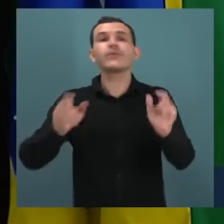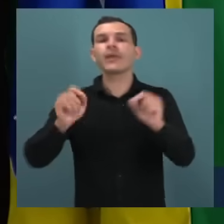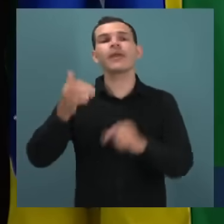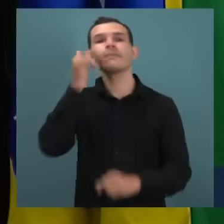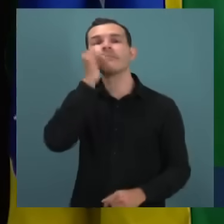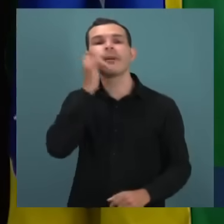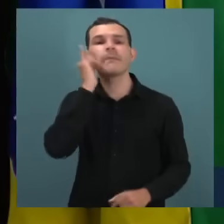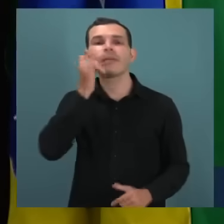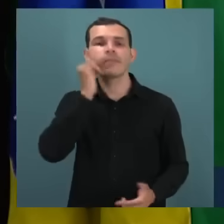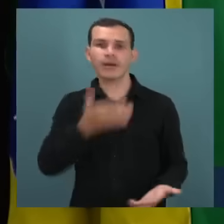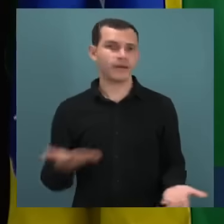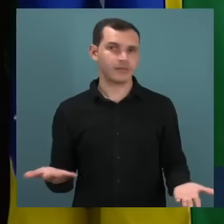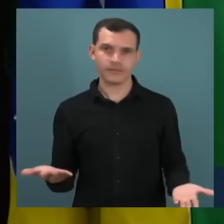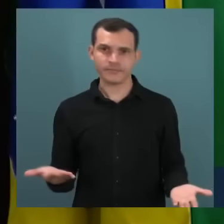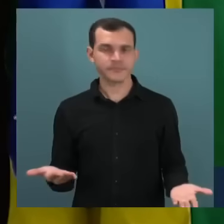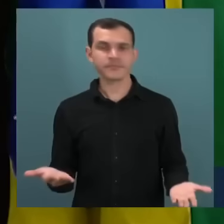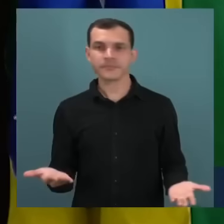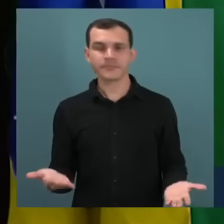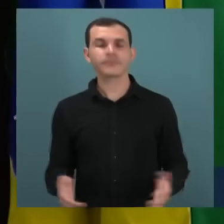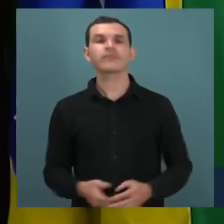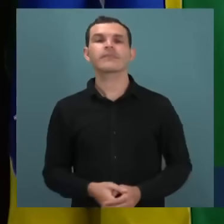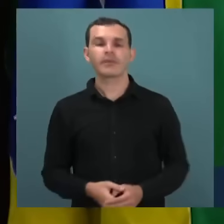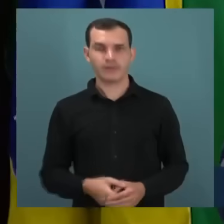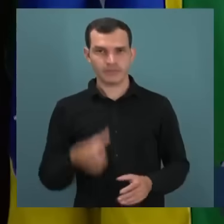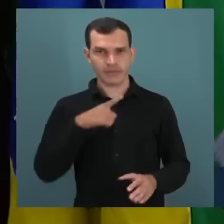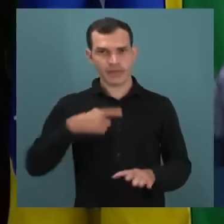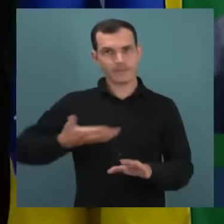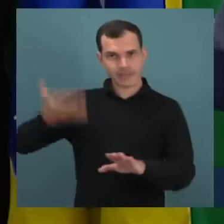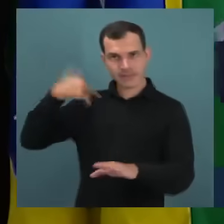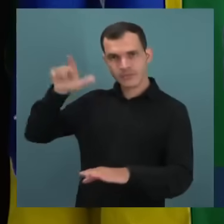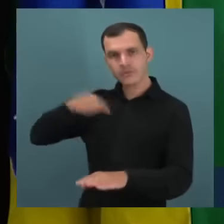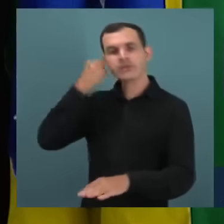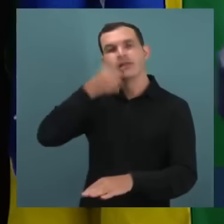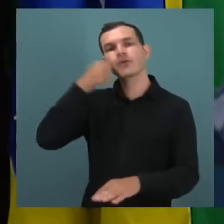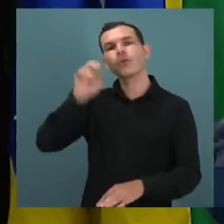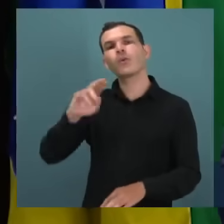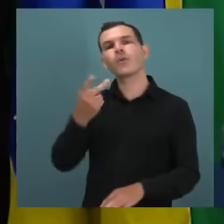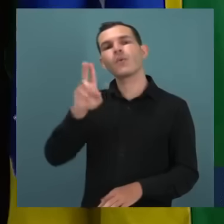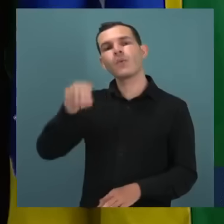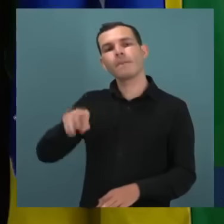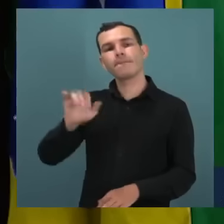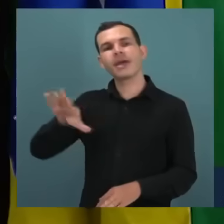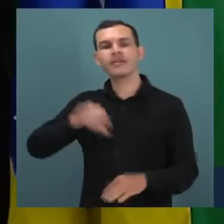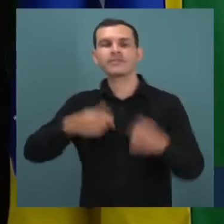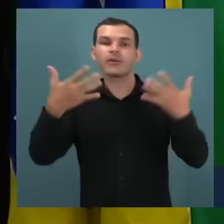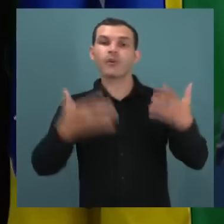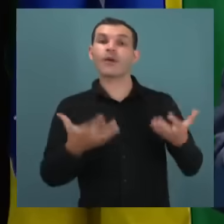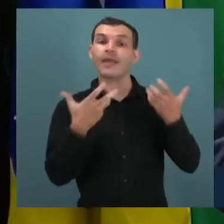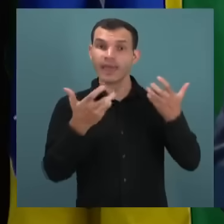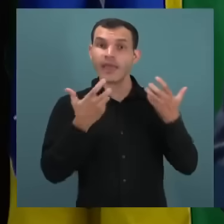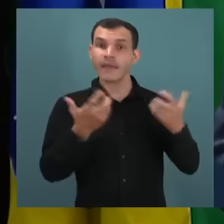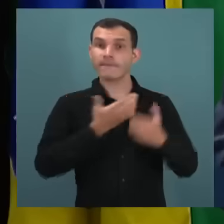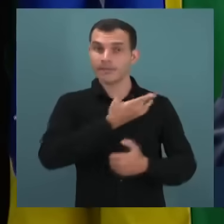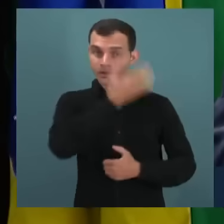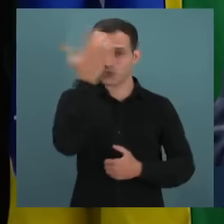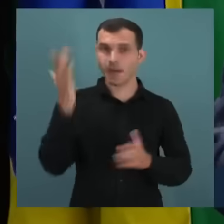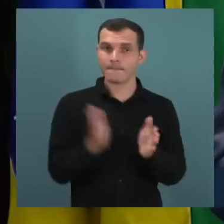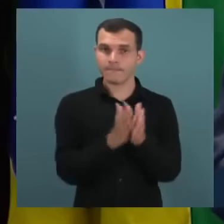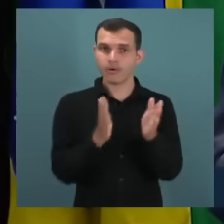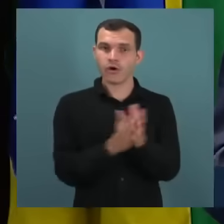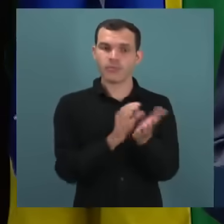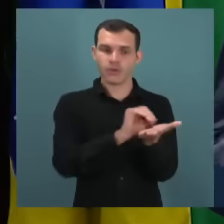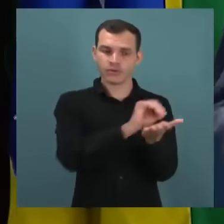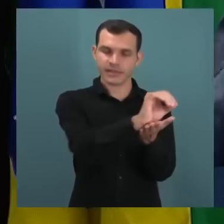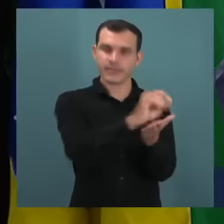uma fala do eminente senador Humberto Costa, onde ele dizia: nós queremos o pobre no orçamento e o rico no imposto de renda. Vamos para a